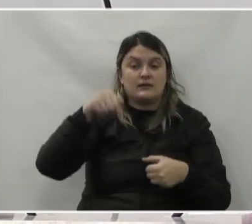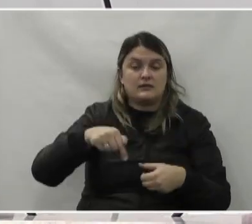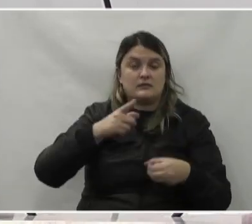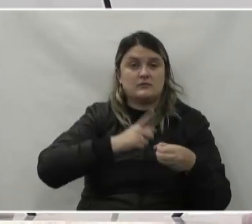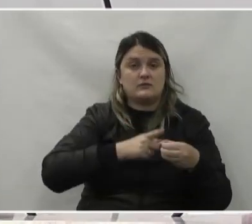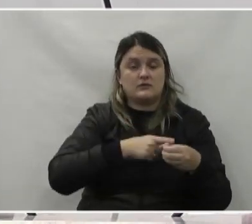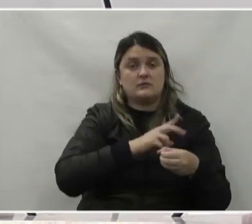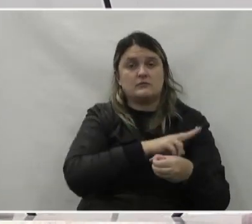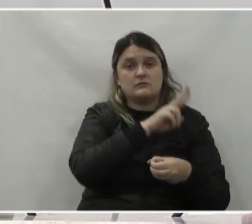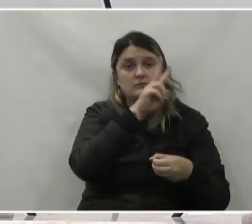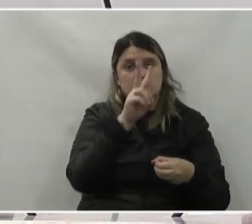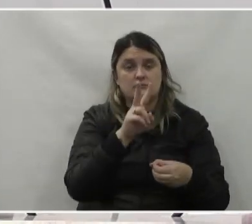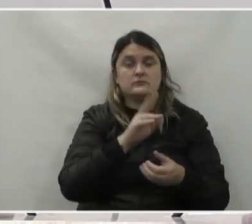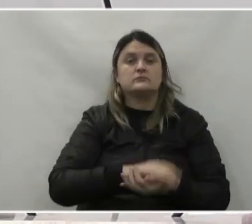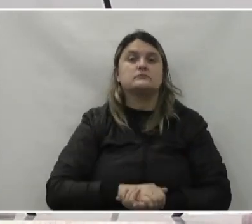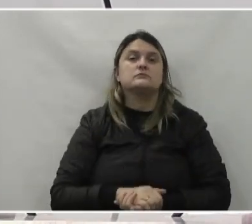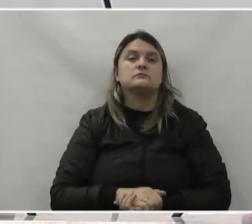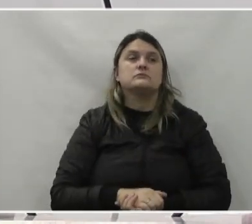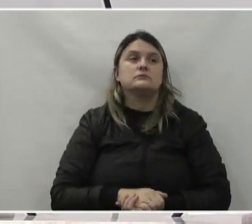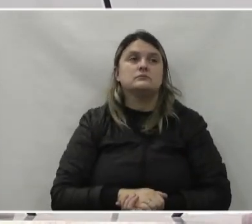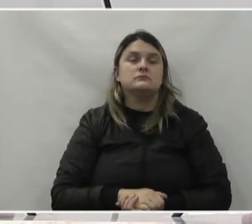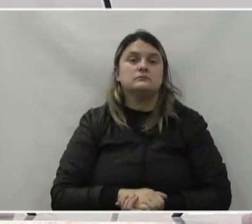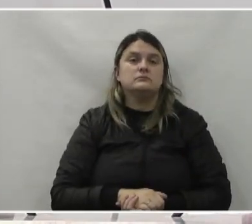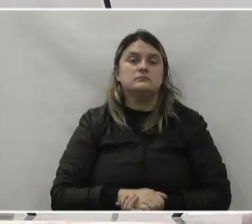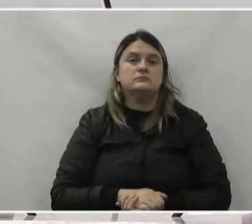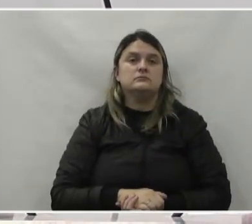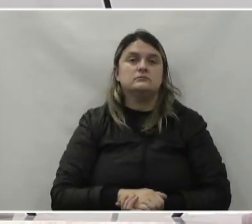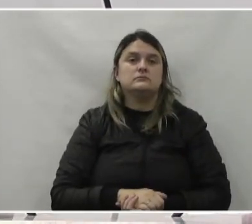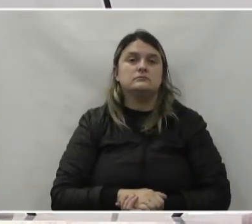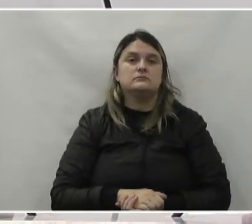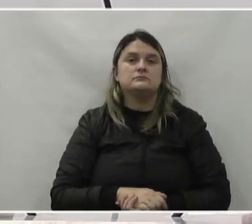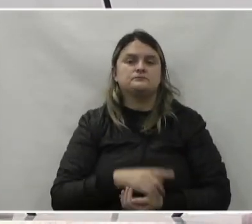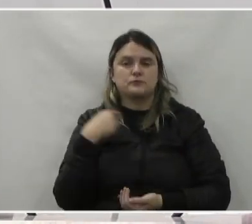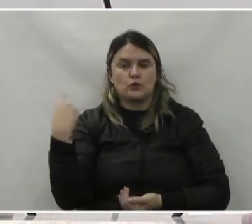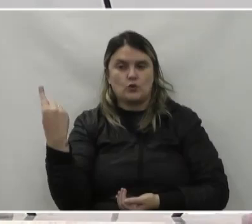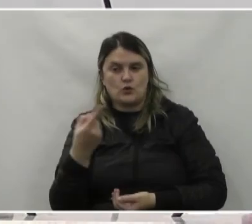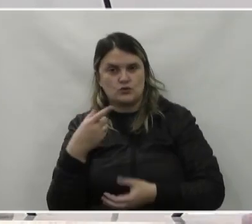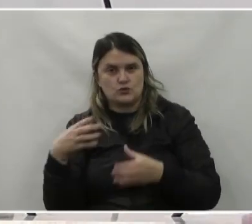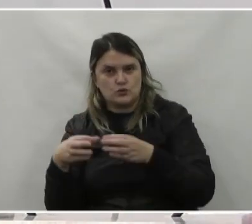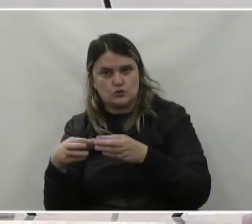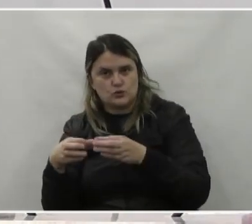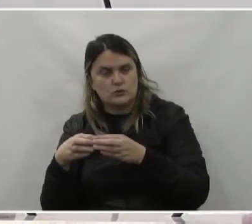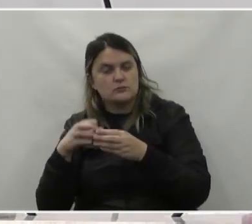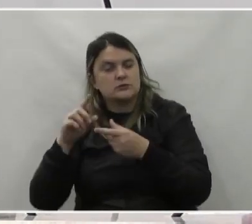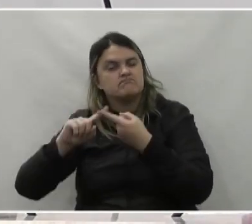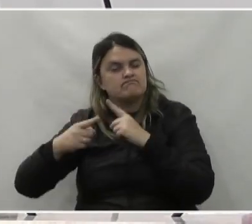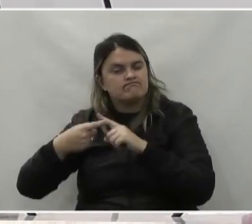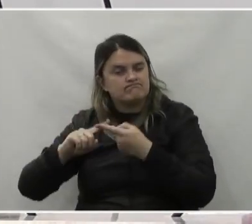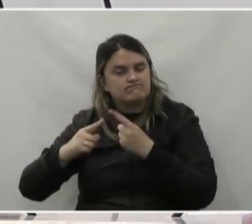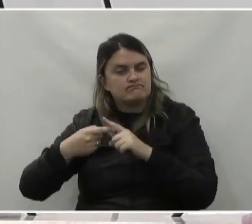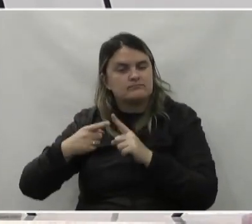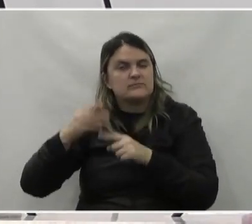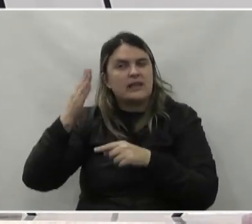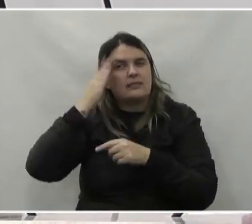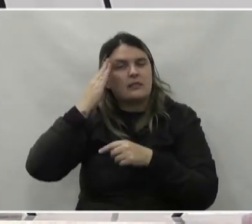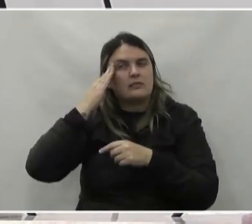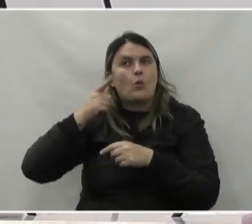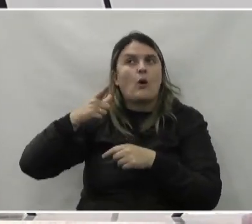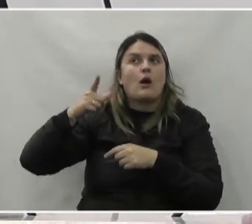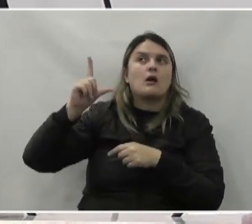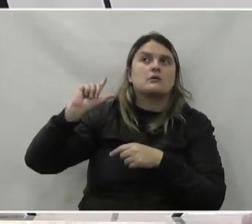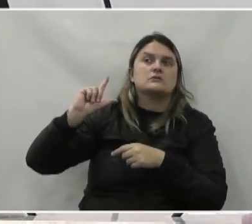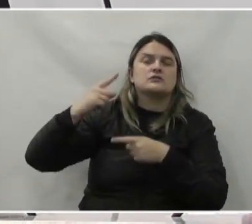do município de União da Vitória. A gente tinha um entendimento anterior e, claro,